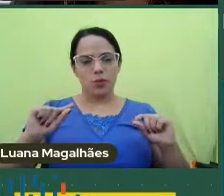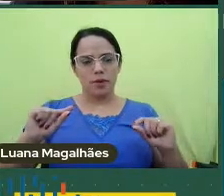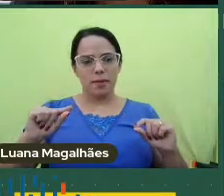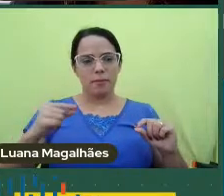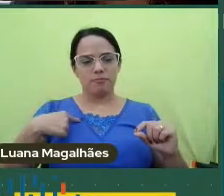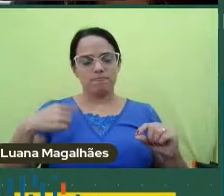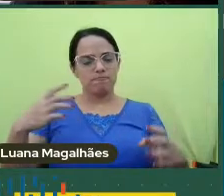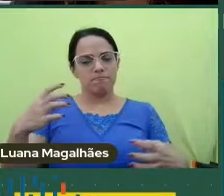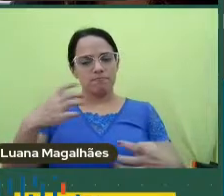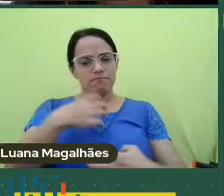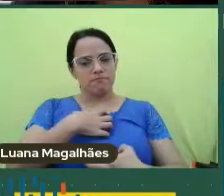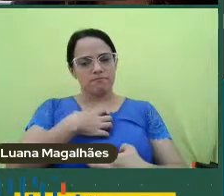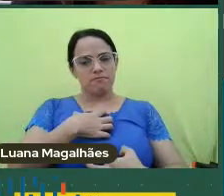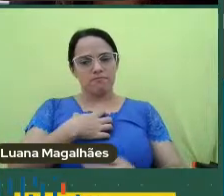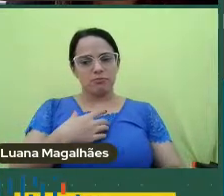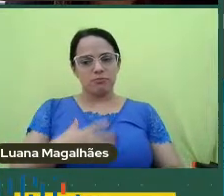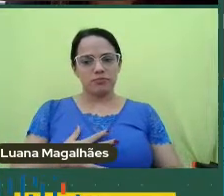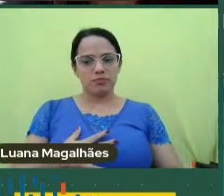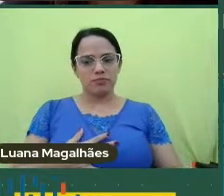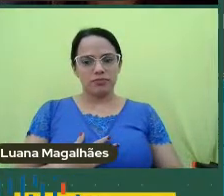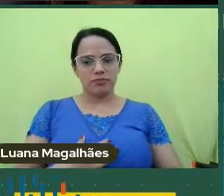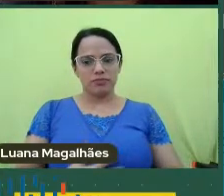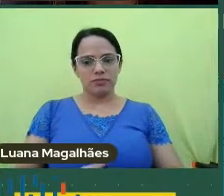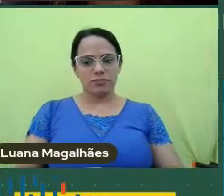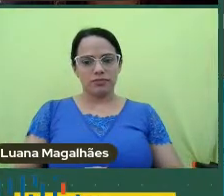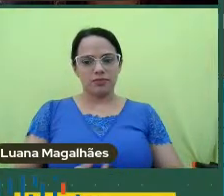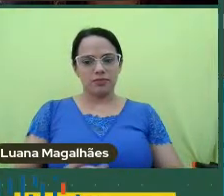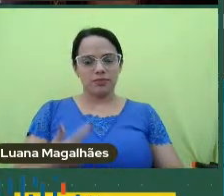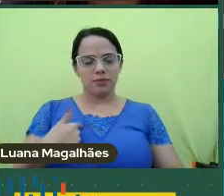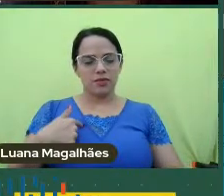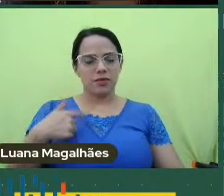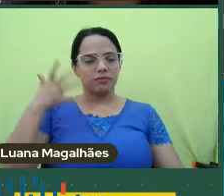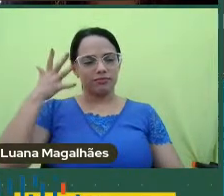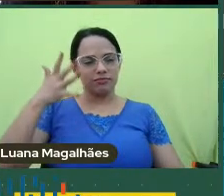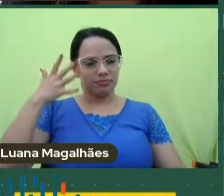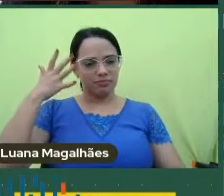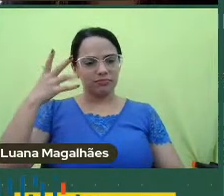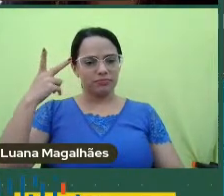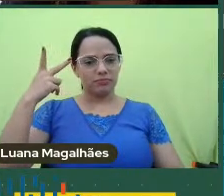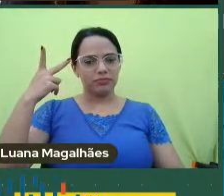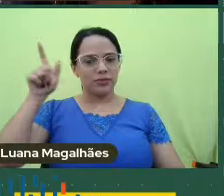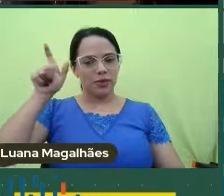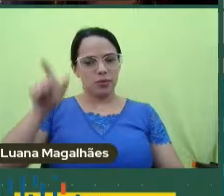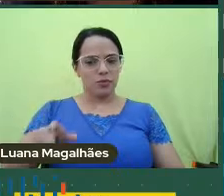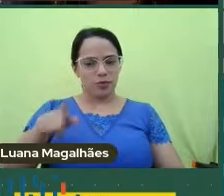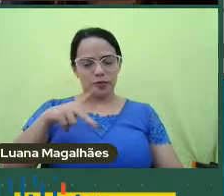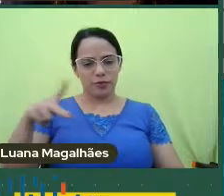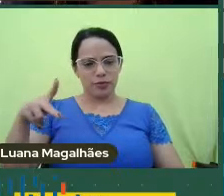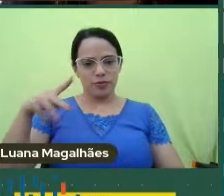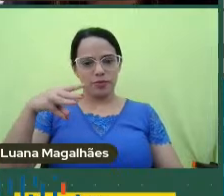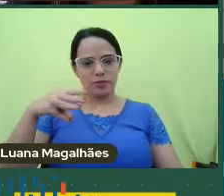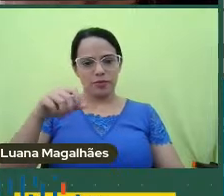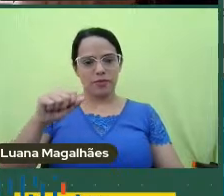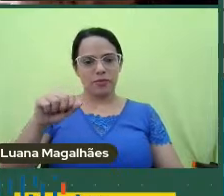senti muito, muito bem com a fala do professor Marcelo Siqueira,